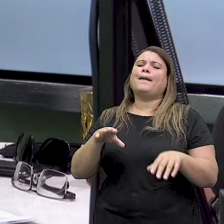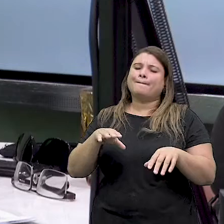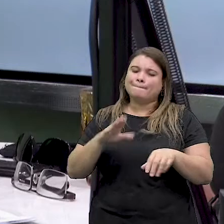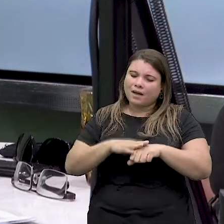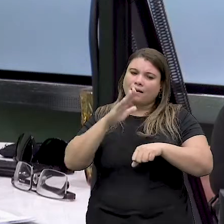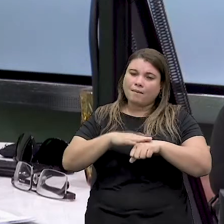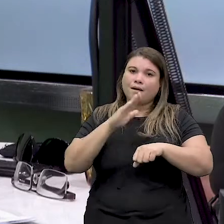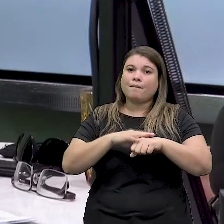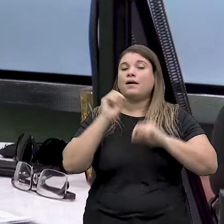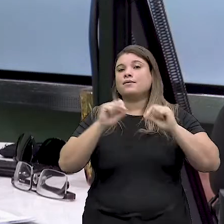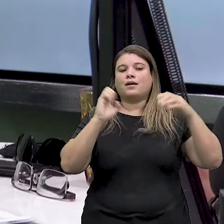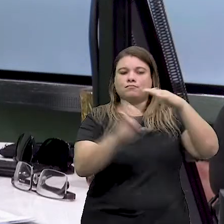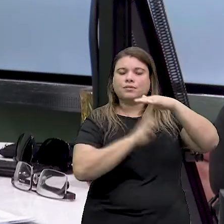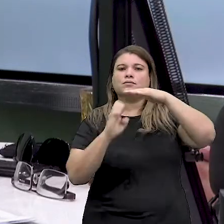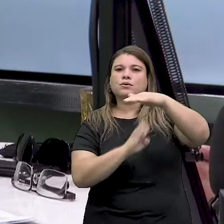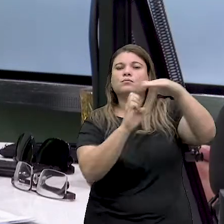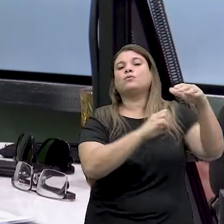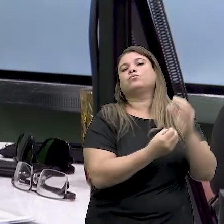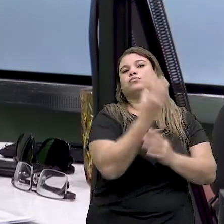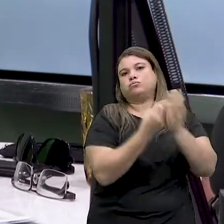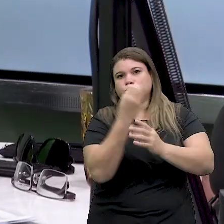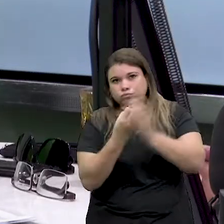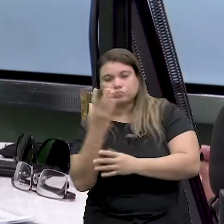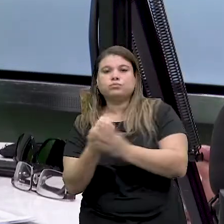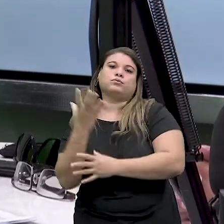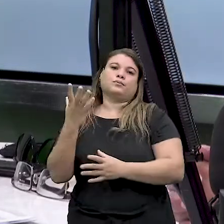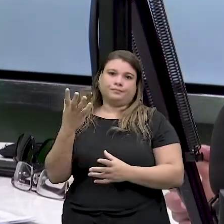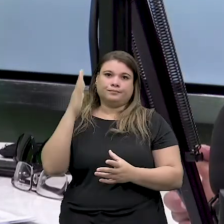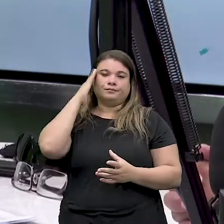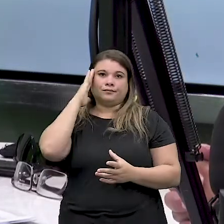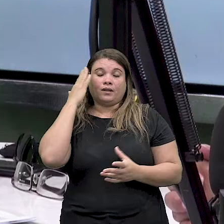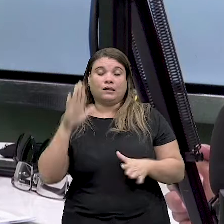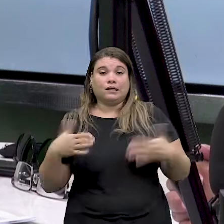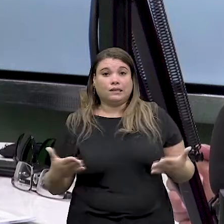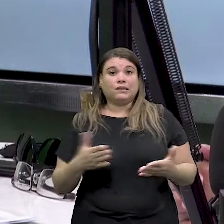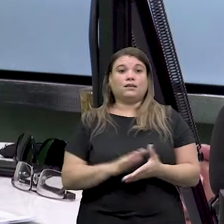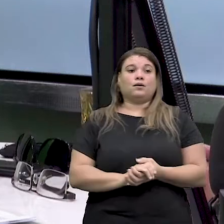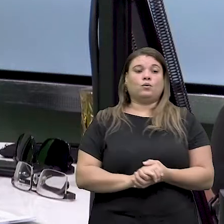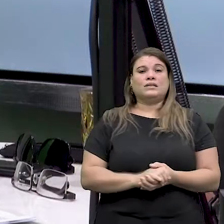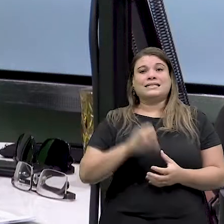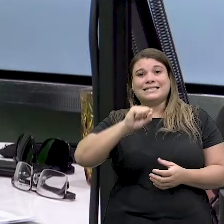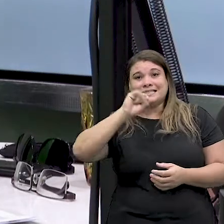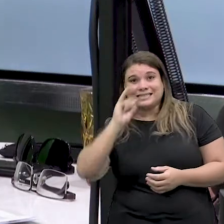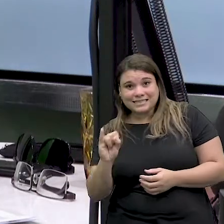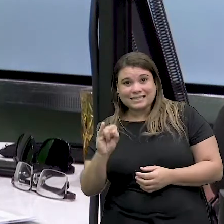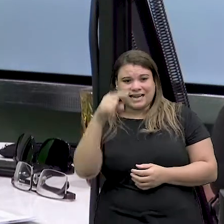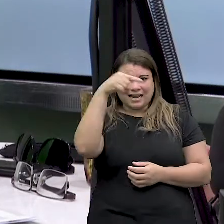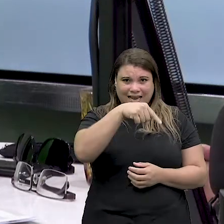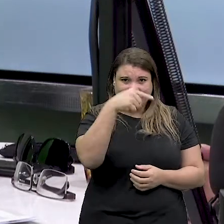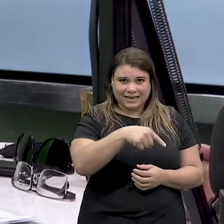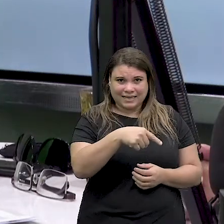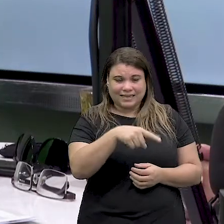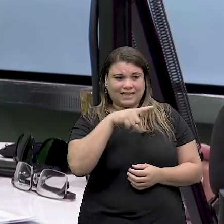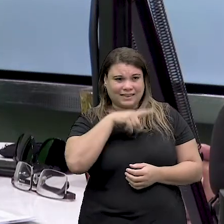vantagem competitiva tiver um território, mais ele vai atrair empresas. Infelizmente, a nossa região é